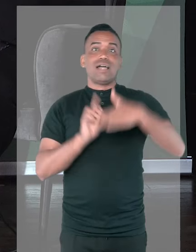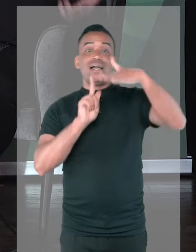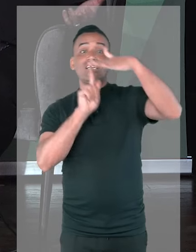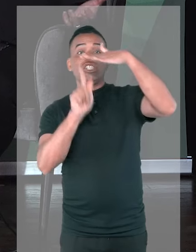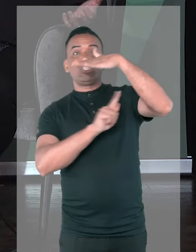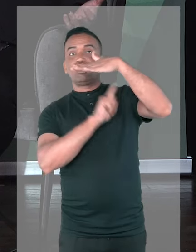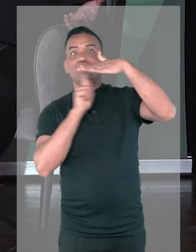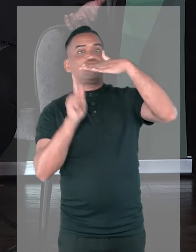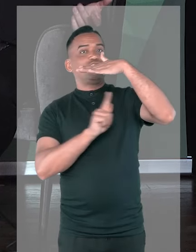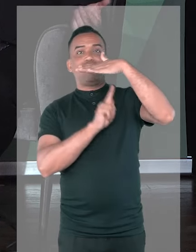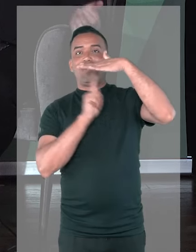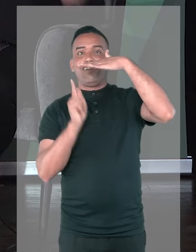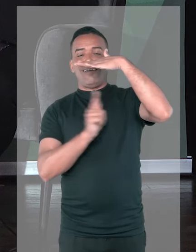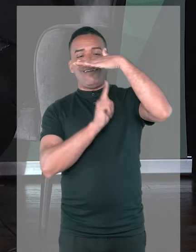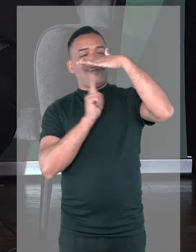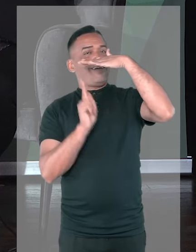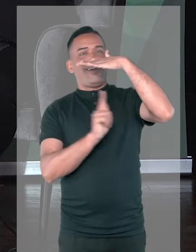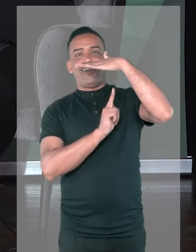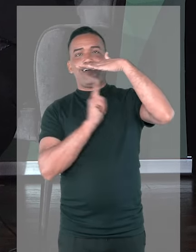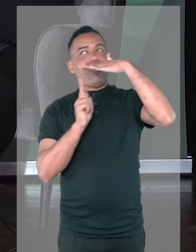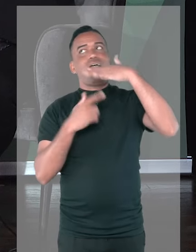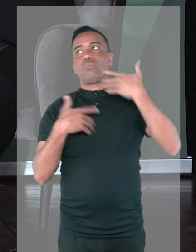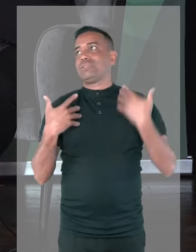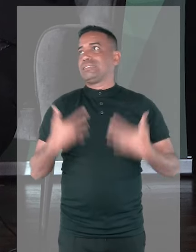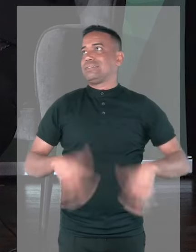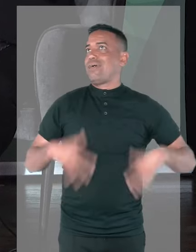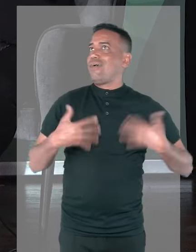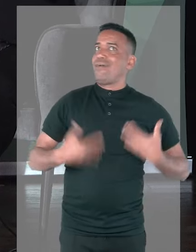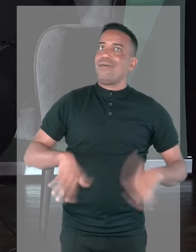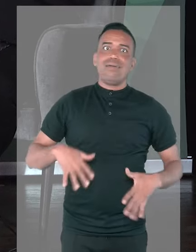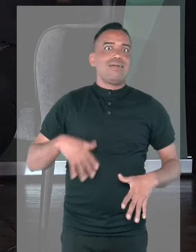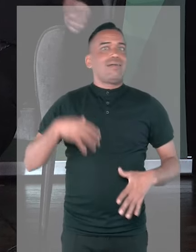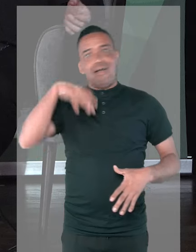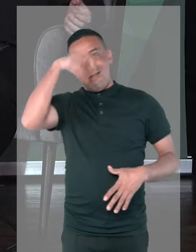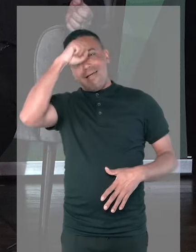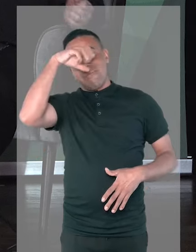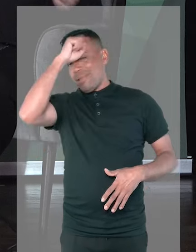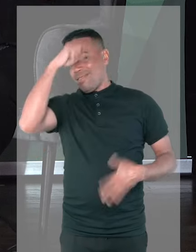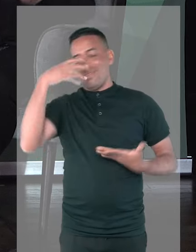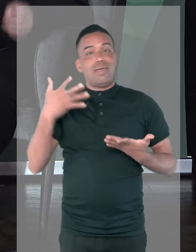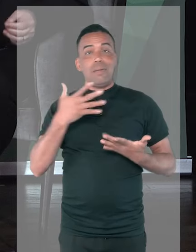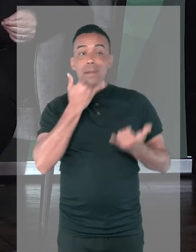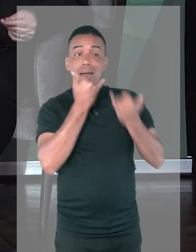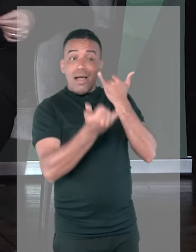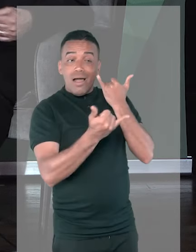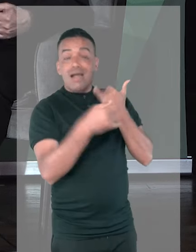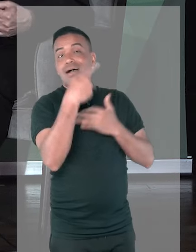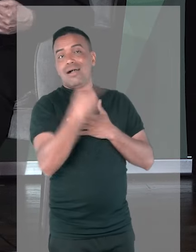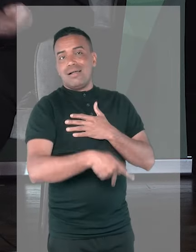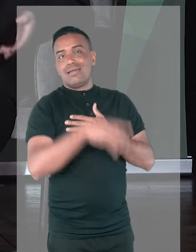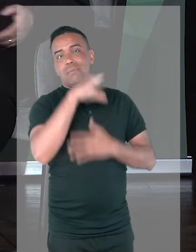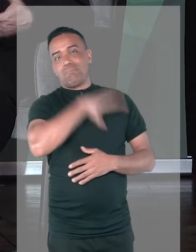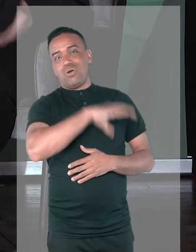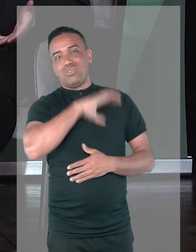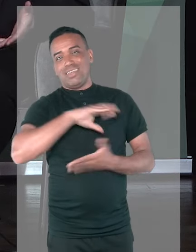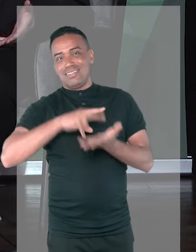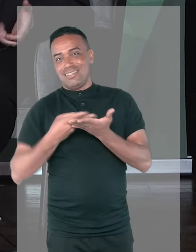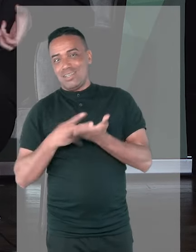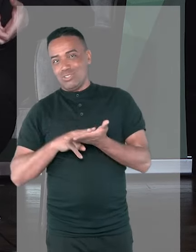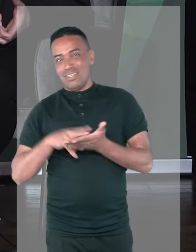tive que rebolar bonito para fazer aquilo soar bem em português. Então, traduzir